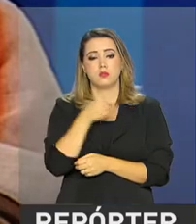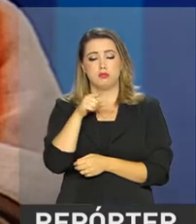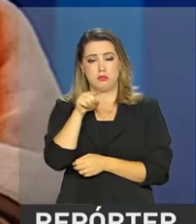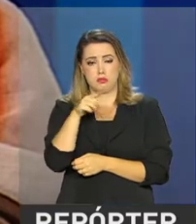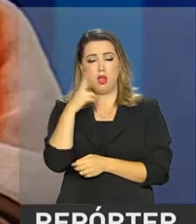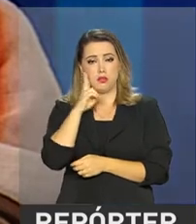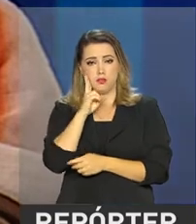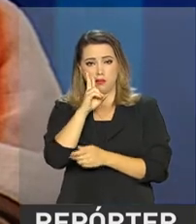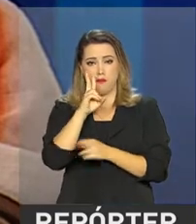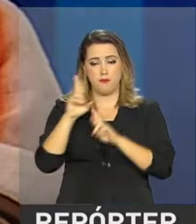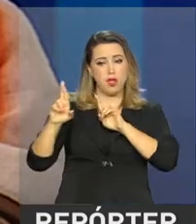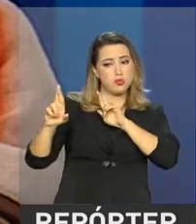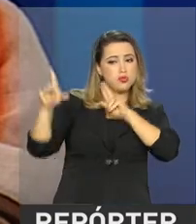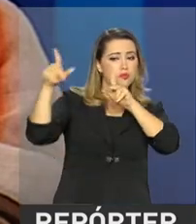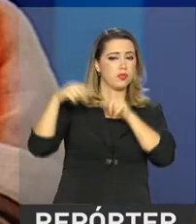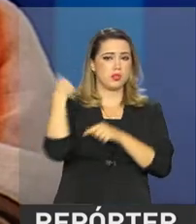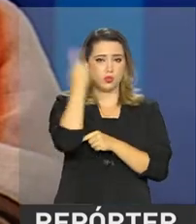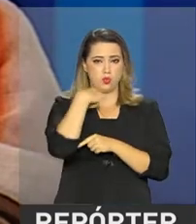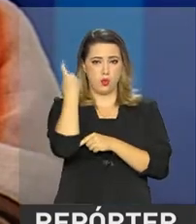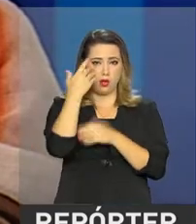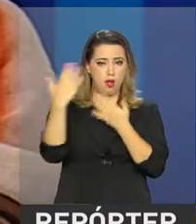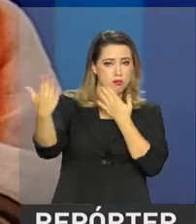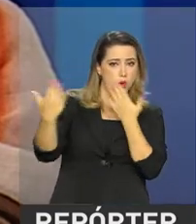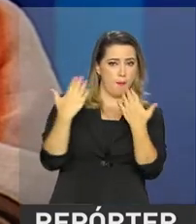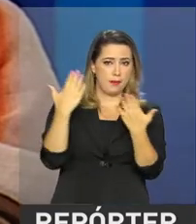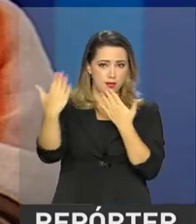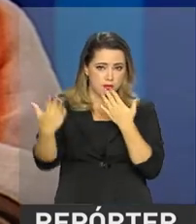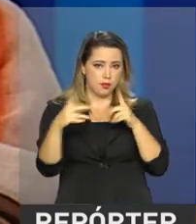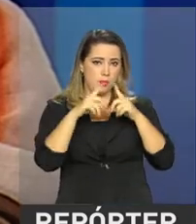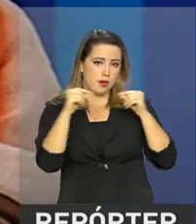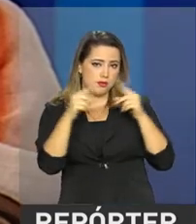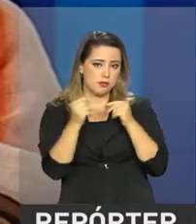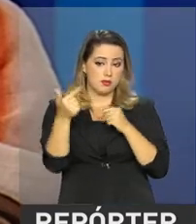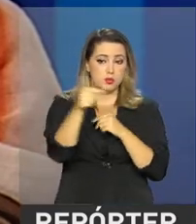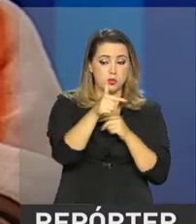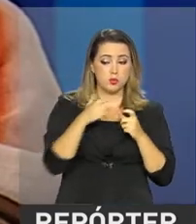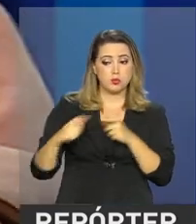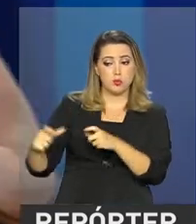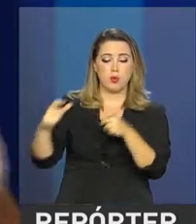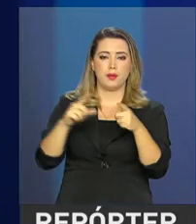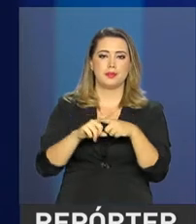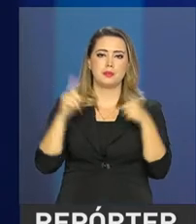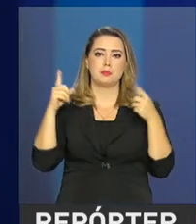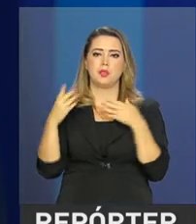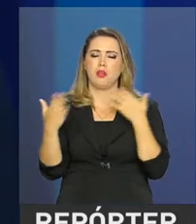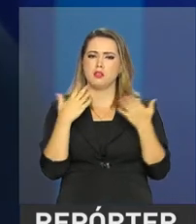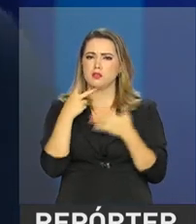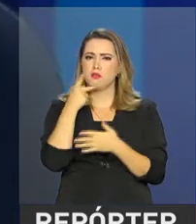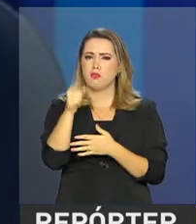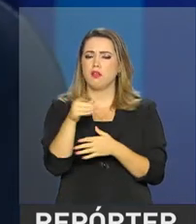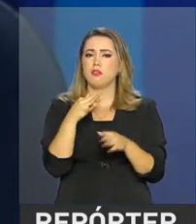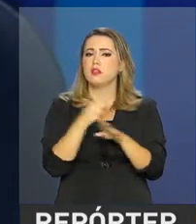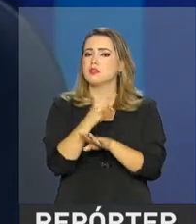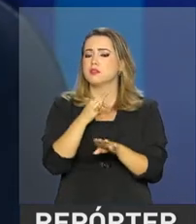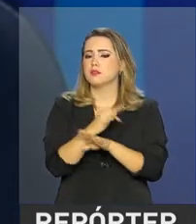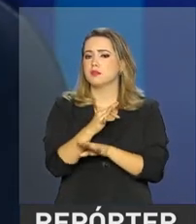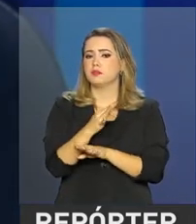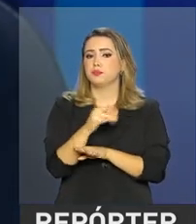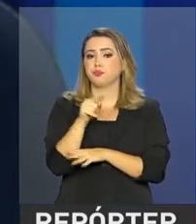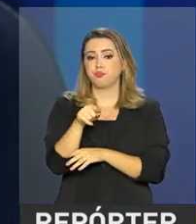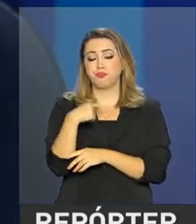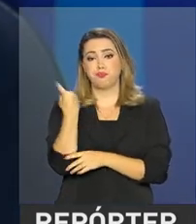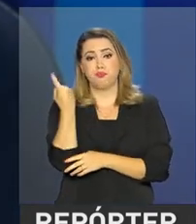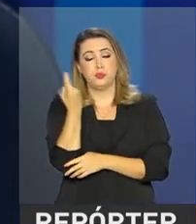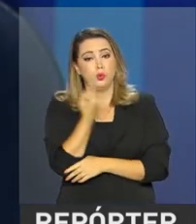compensação dos horários equivalentes, não é? Isso estava indicado. Agora, em relação à abstenção,